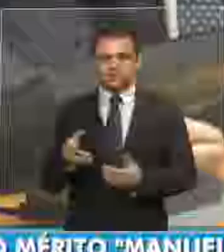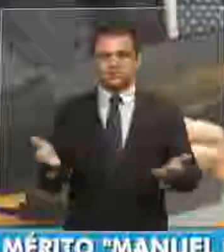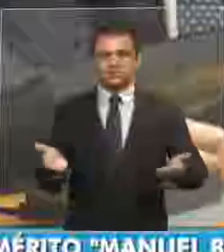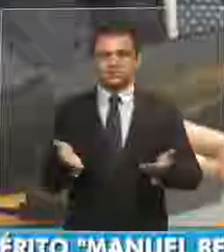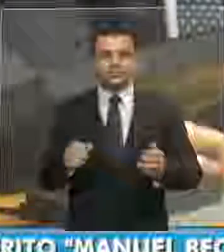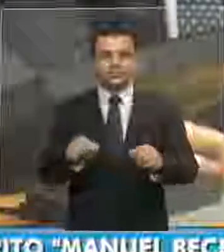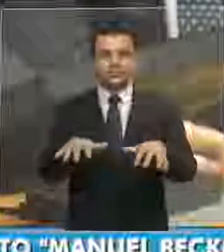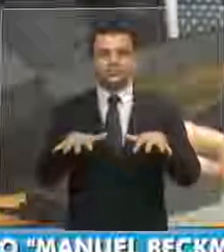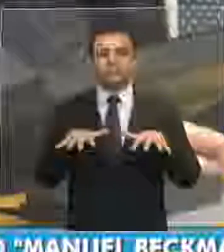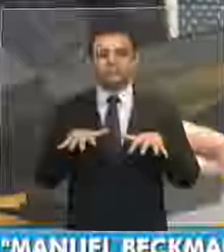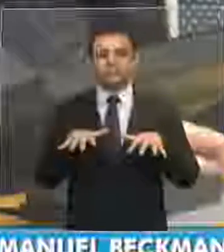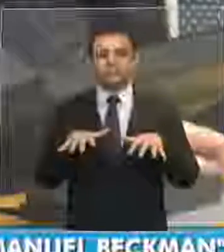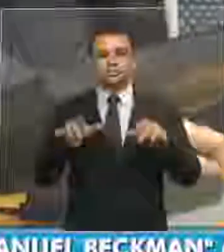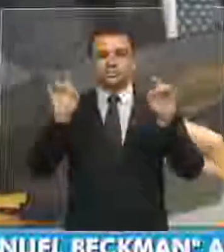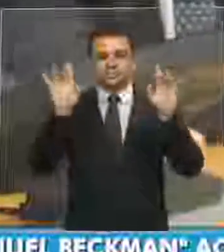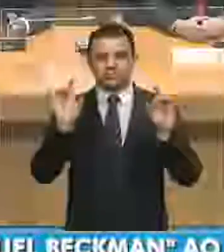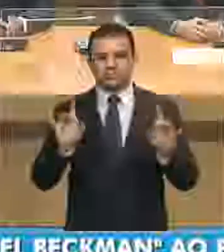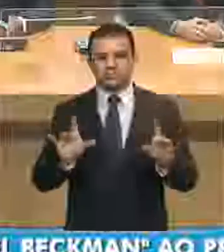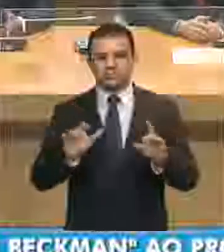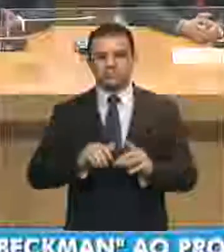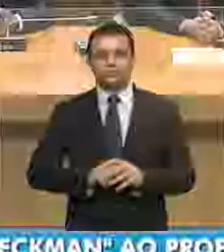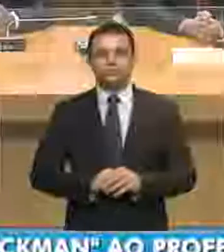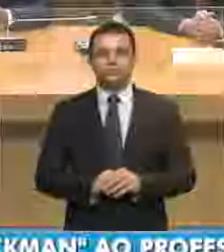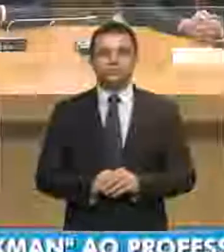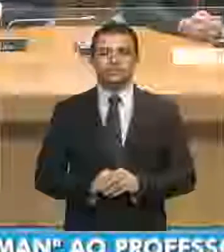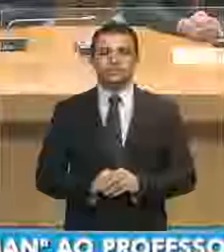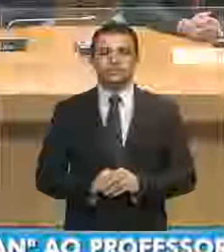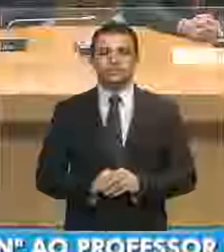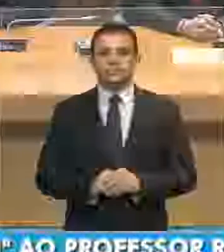desta sessão solene.